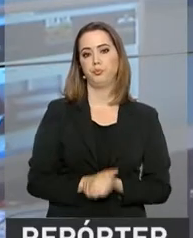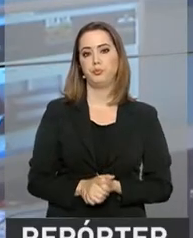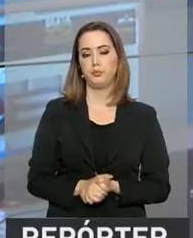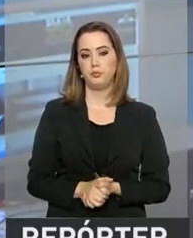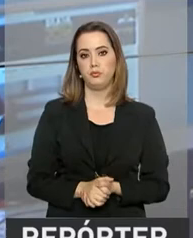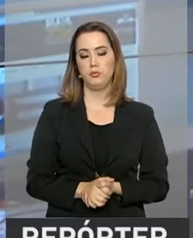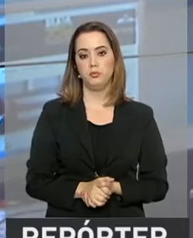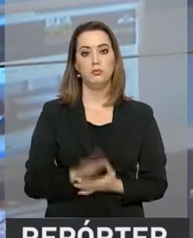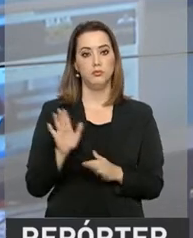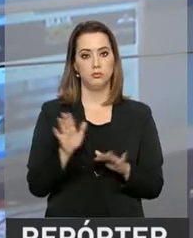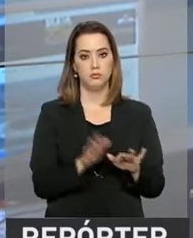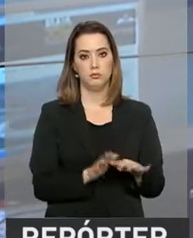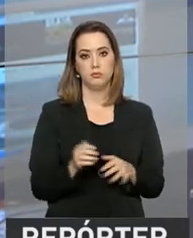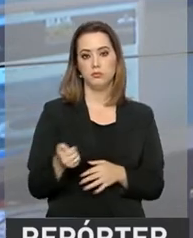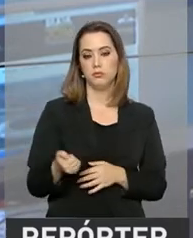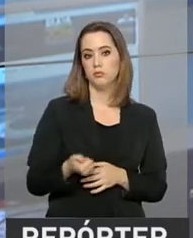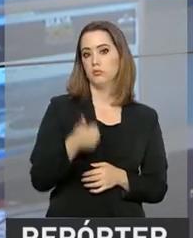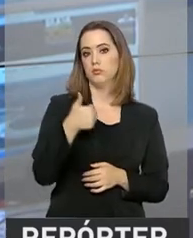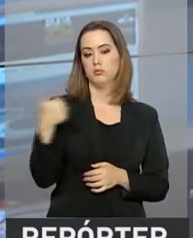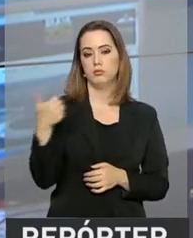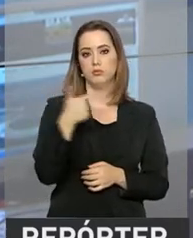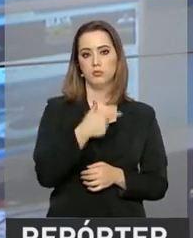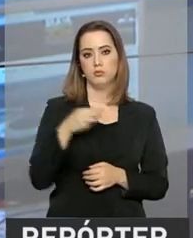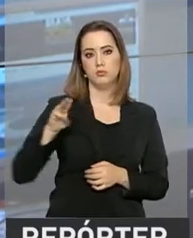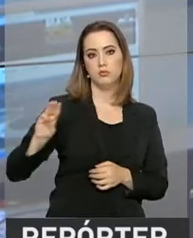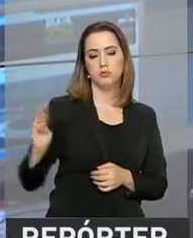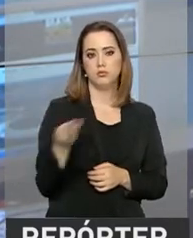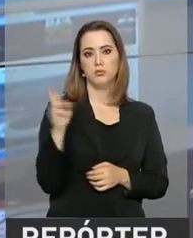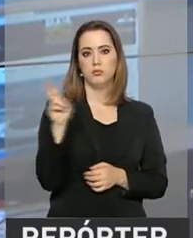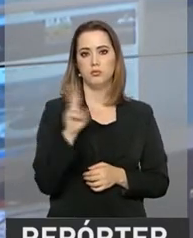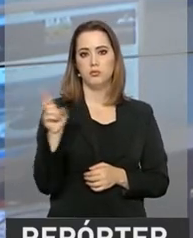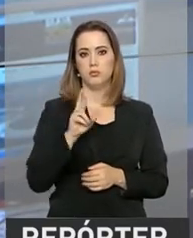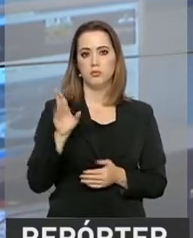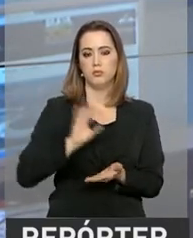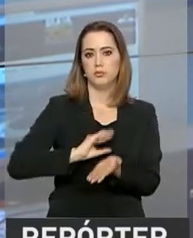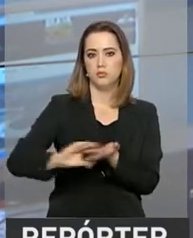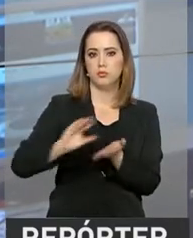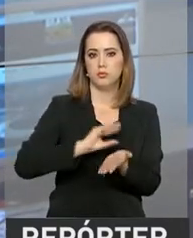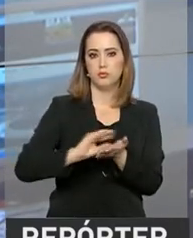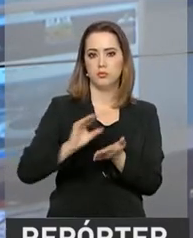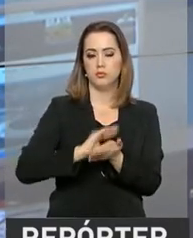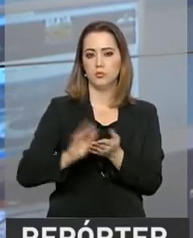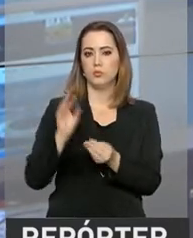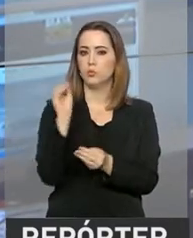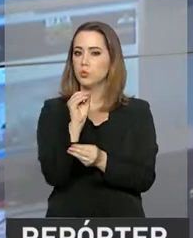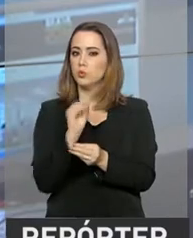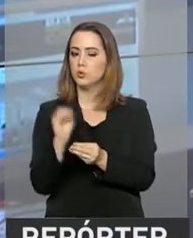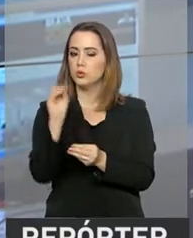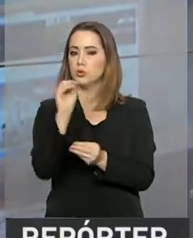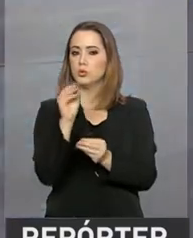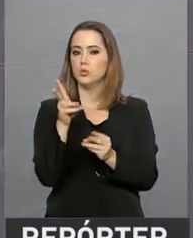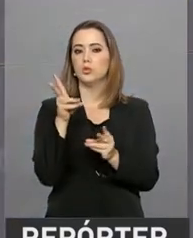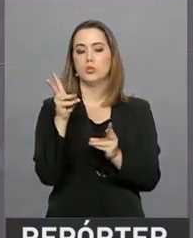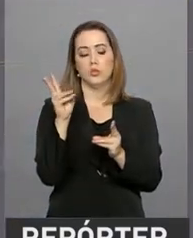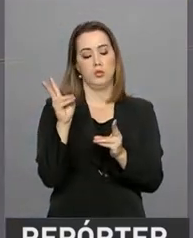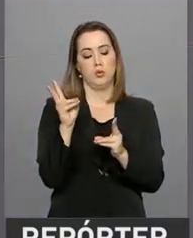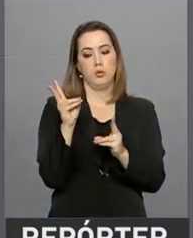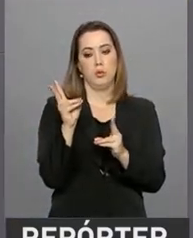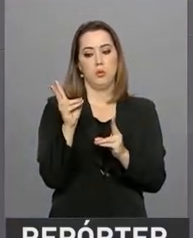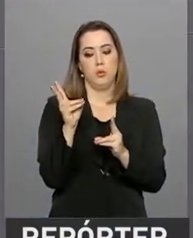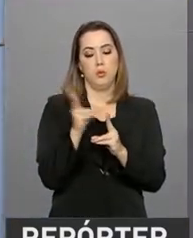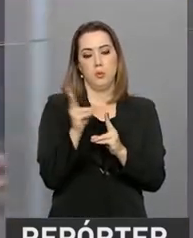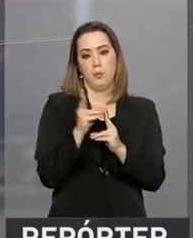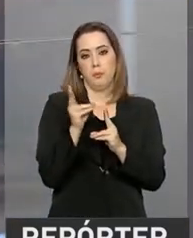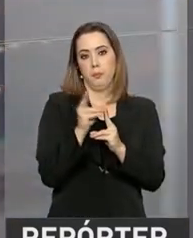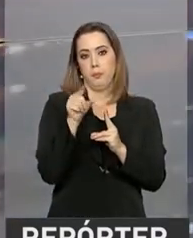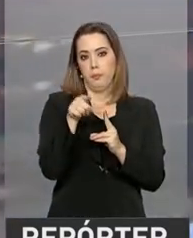12 milhões de reais vão ser destinados a ação já ações de conservação em territórios indígenas vamos saber os detalhes ao vivo